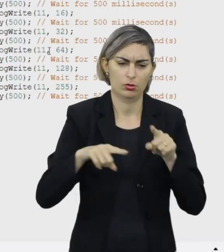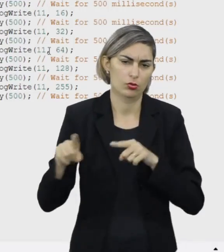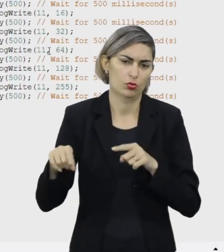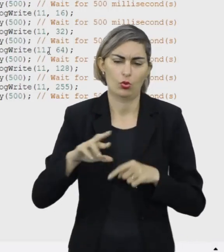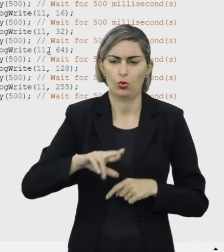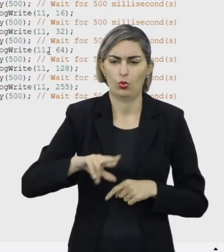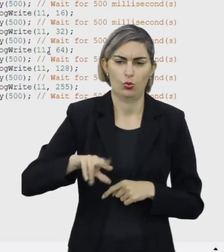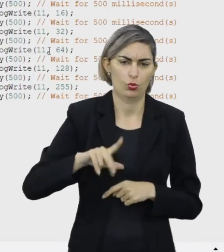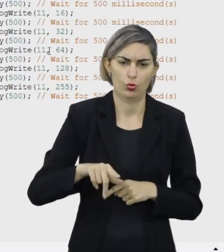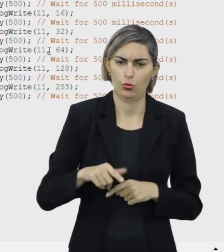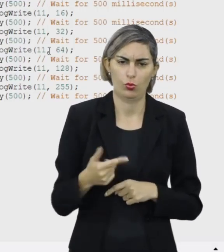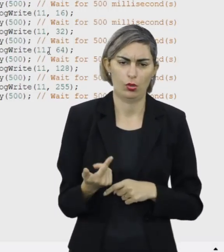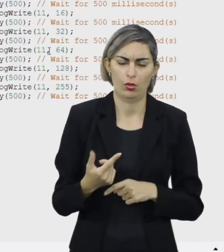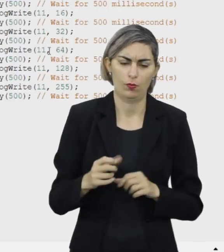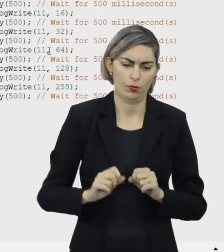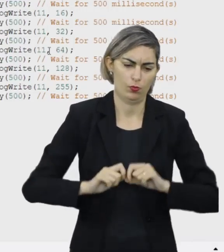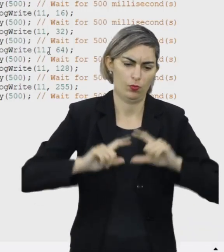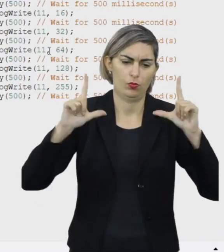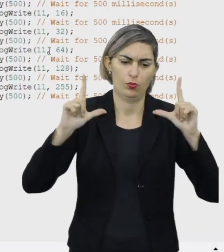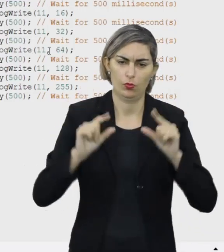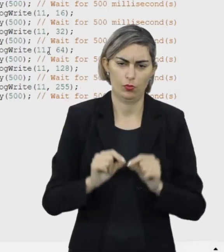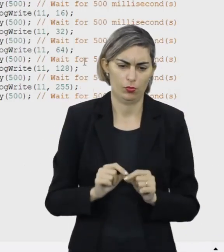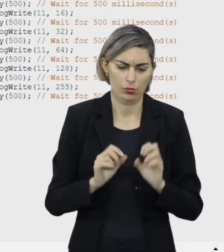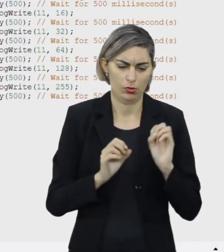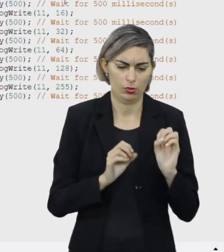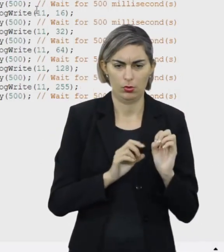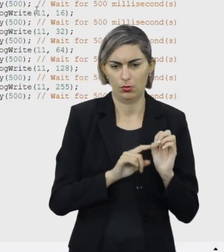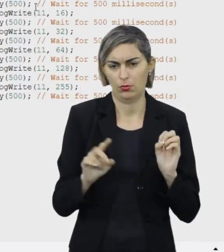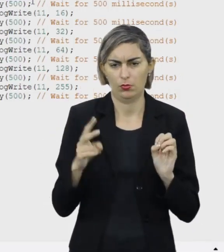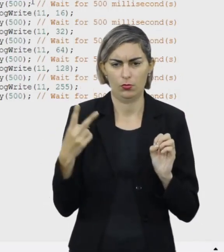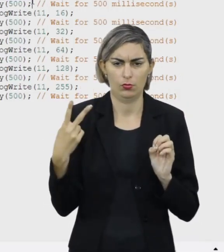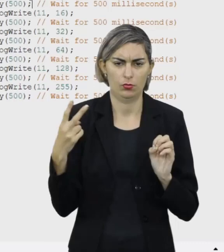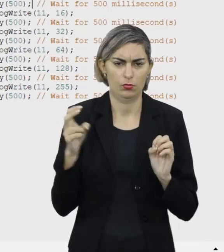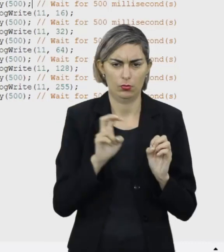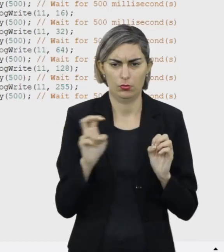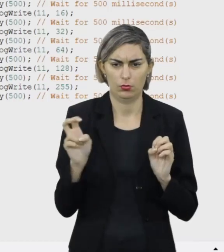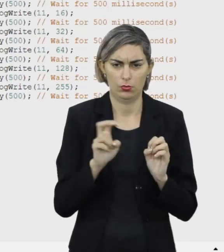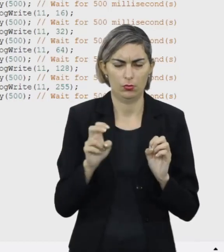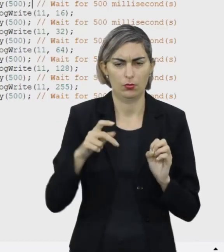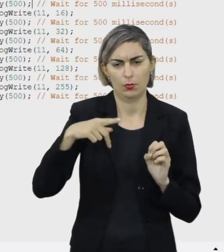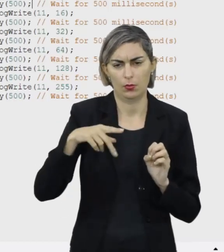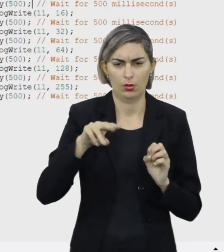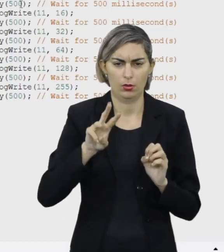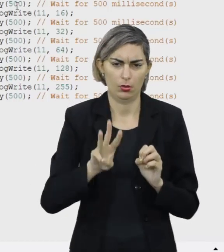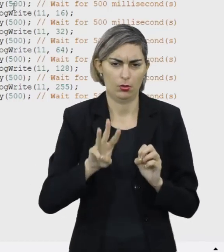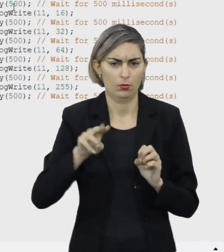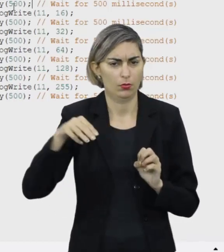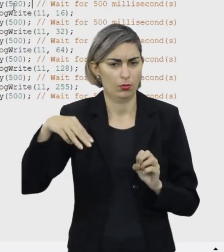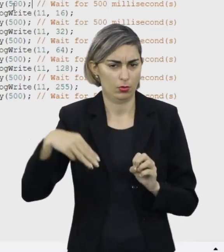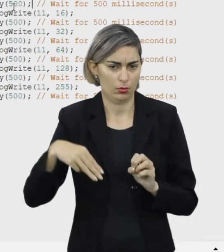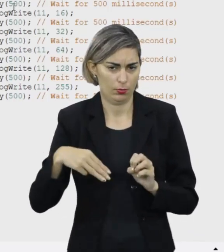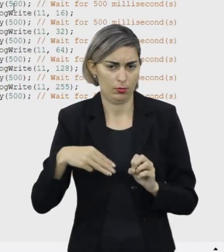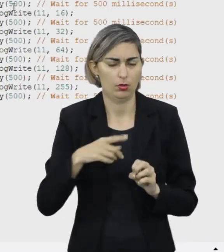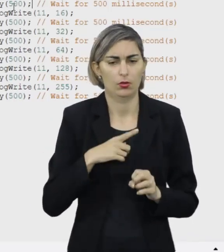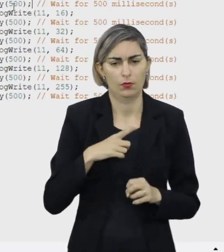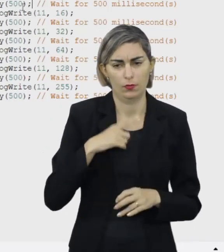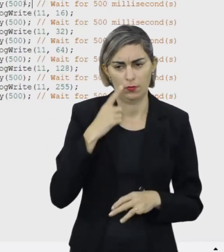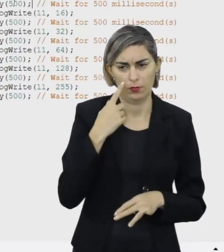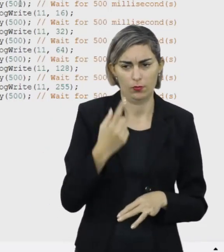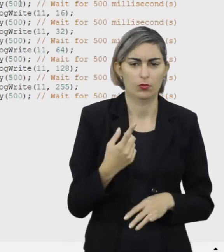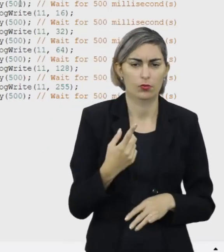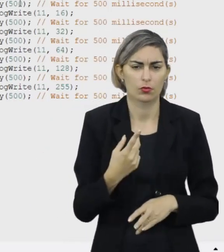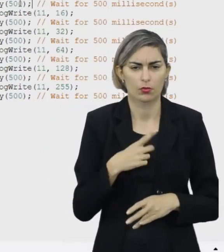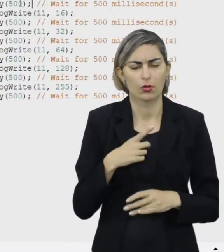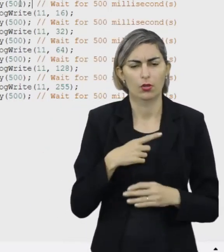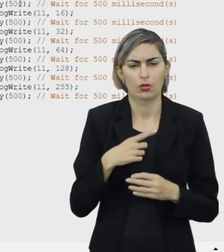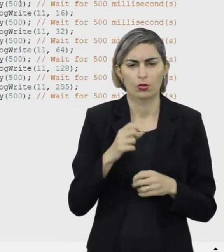é simplesmente ligado e desligado, é numa escala de 0 a 255, PWM. Então, ó, pino 11, 0, delay de 500 milissegundos, ou